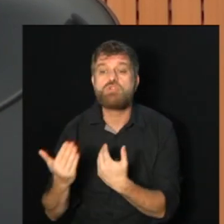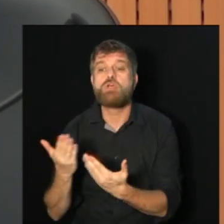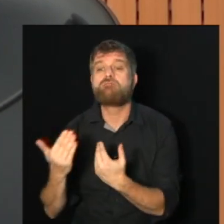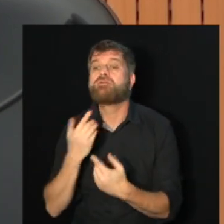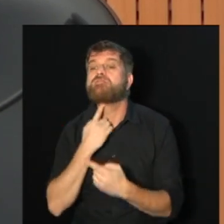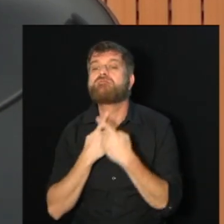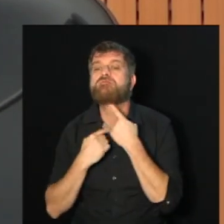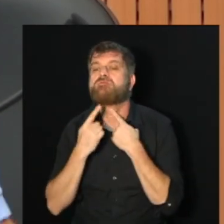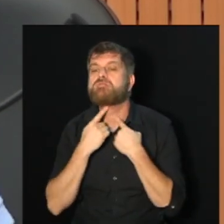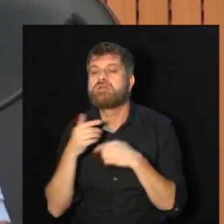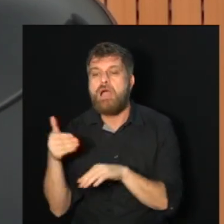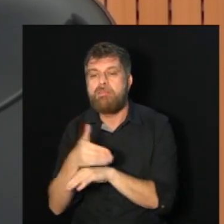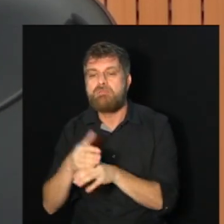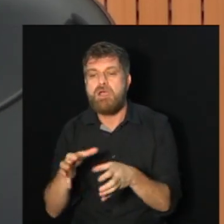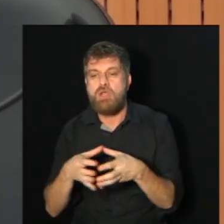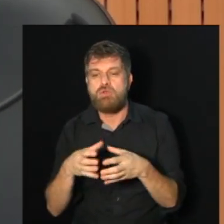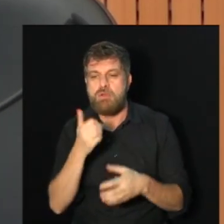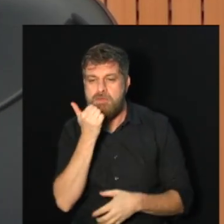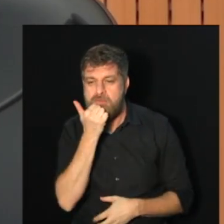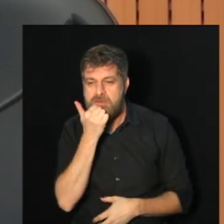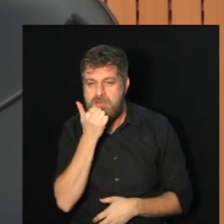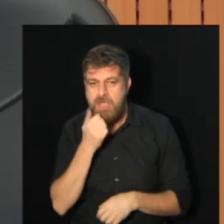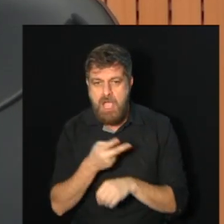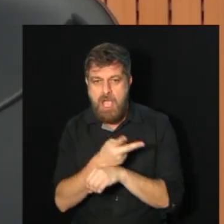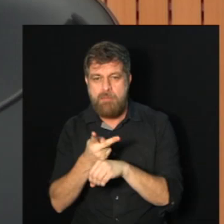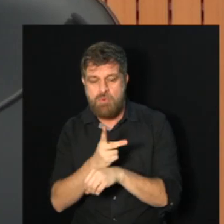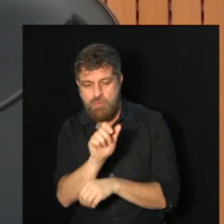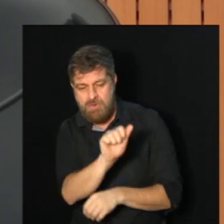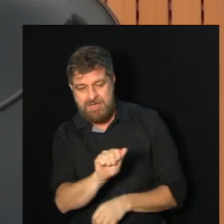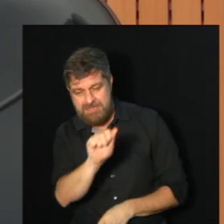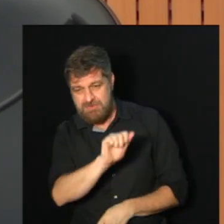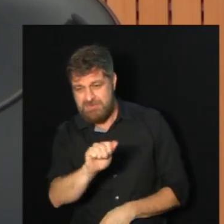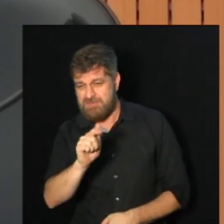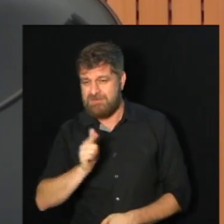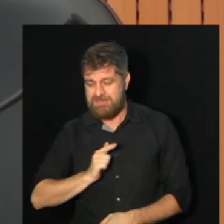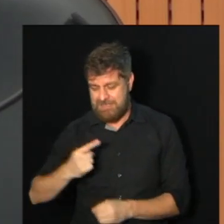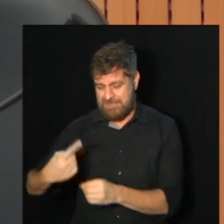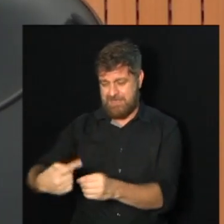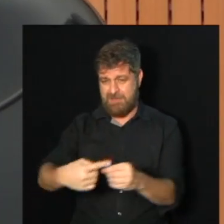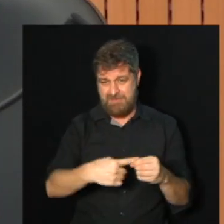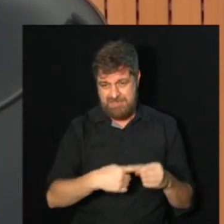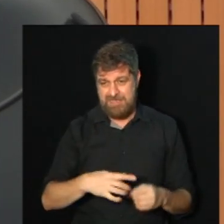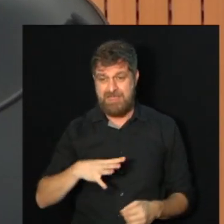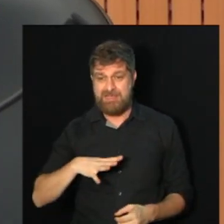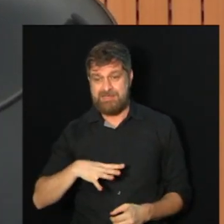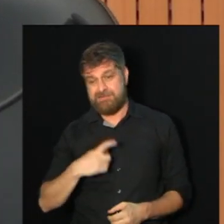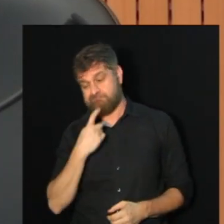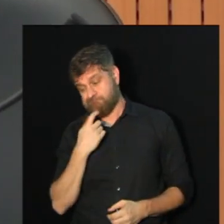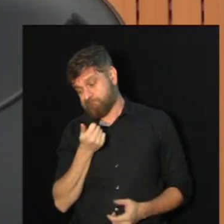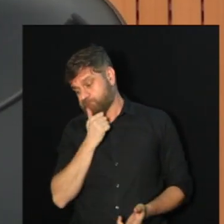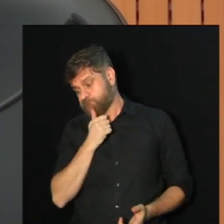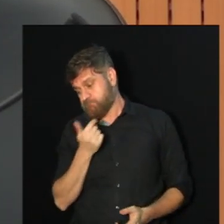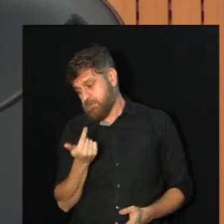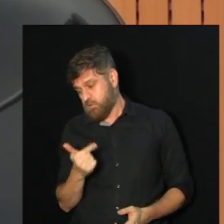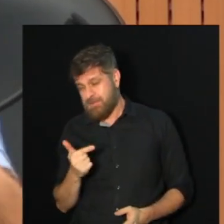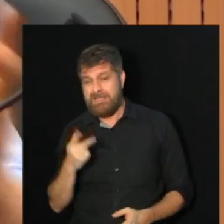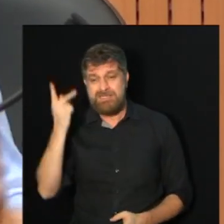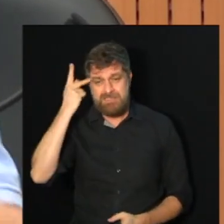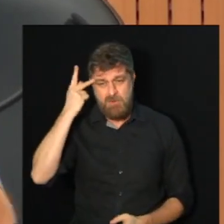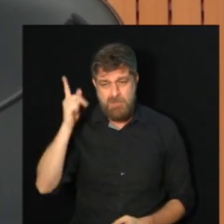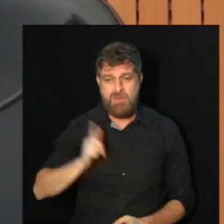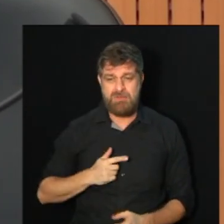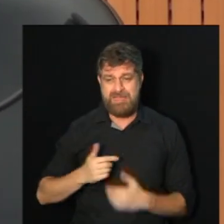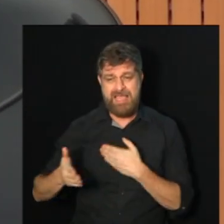a participar do nosso grupo. Procurem as associações, tem algumas cidades, em Campinas não temos, mas São Paulo,